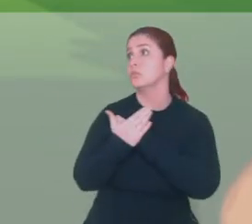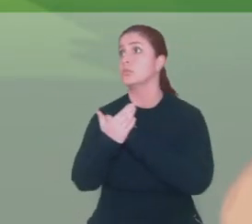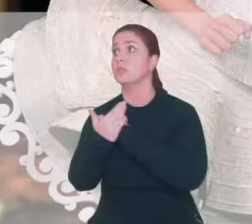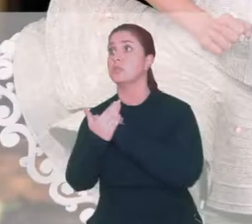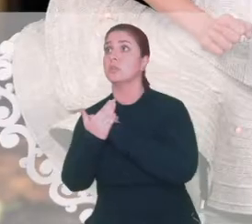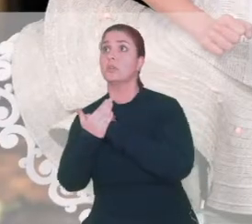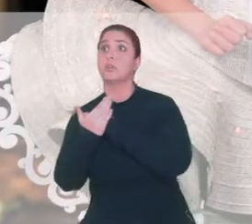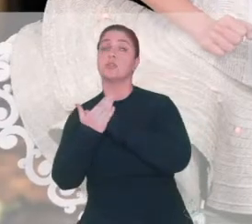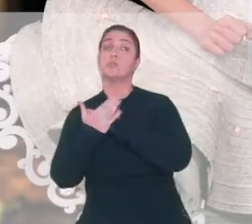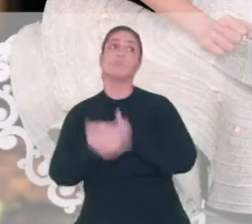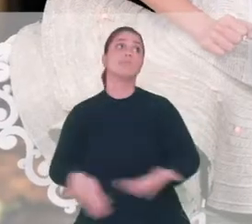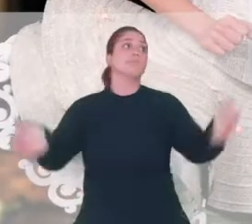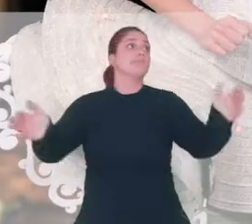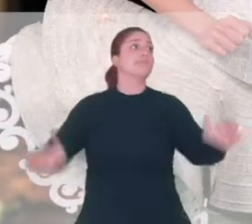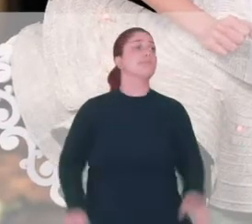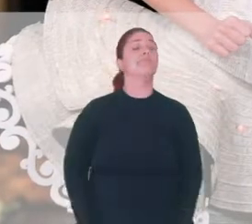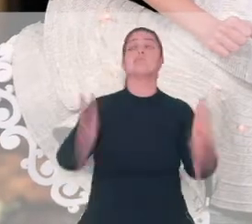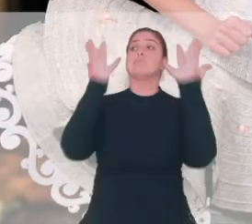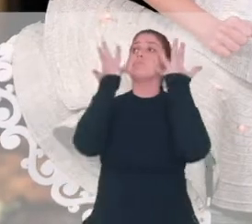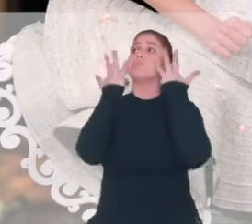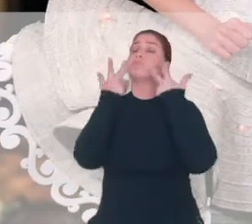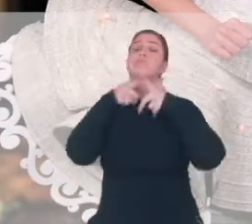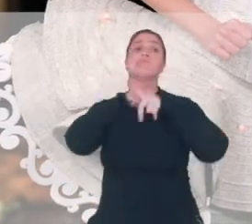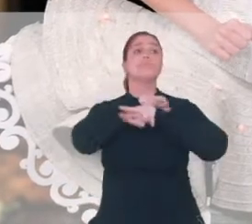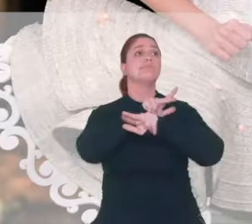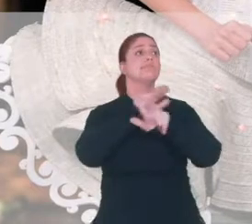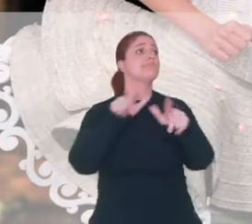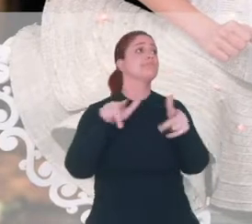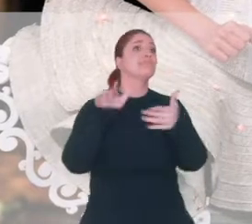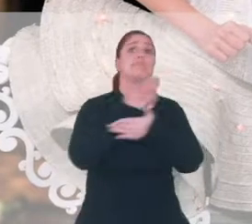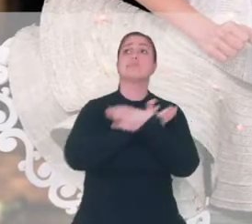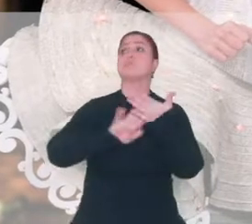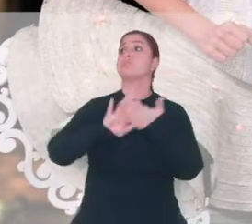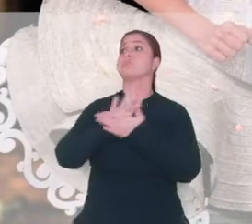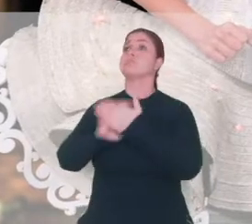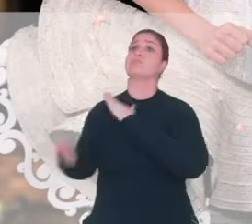cooperar. Mas nenhum animal no sítio quis